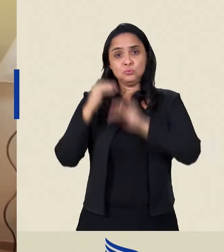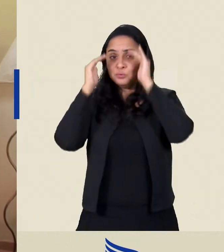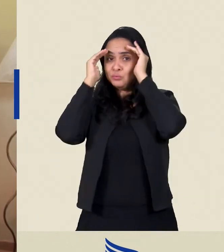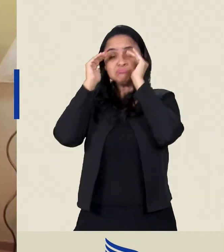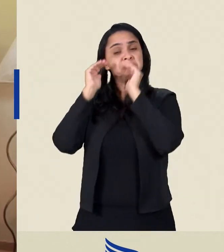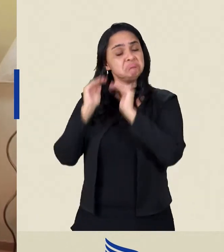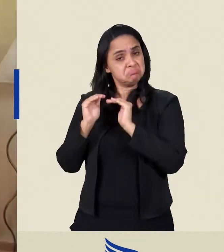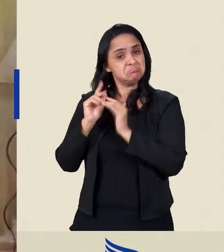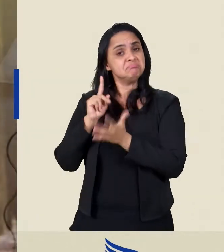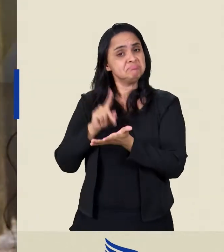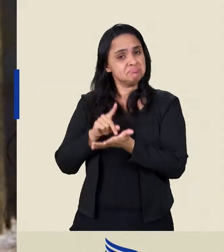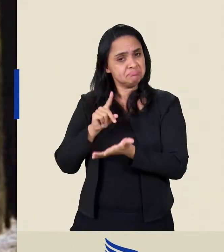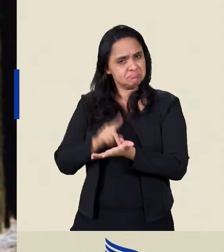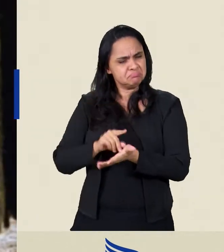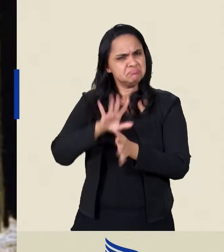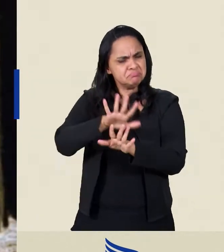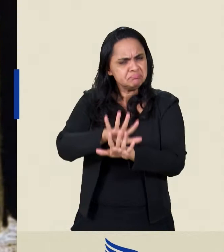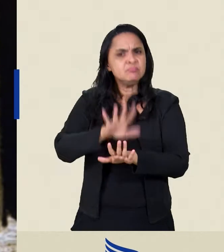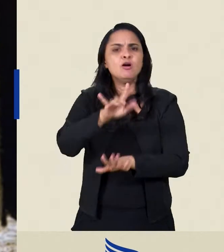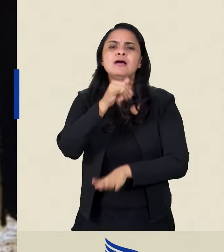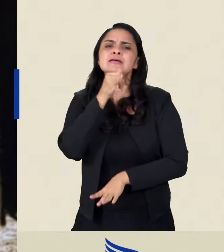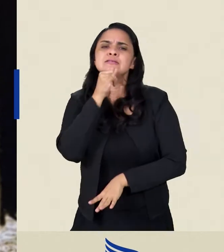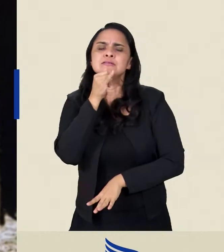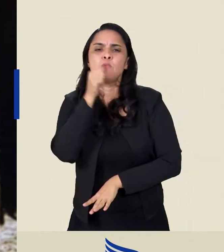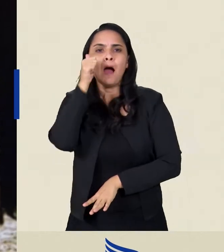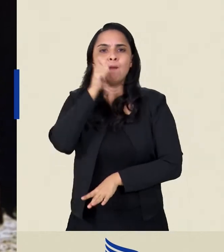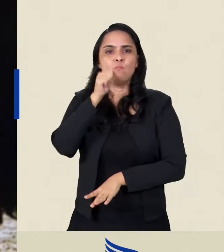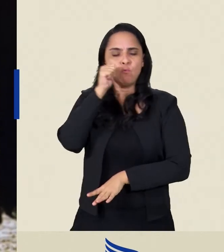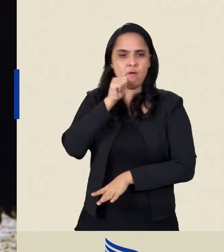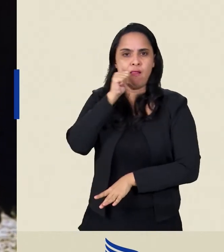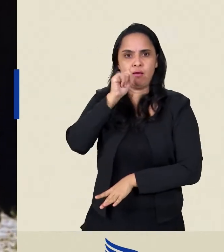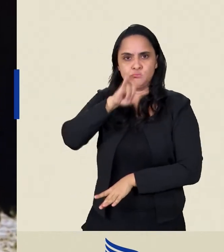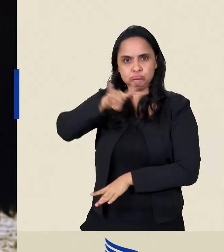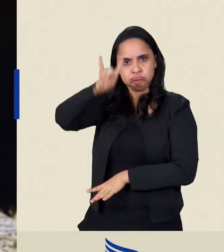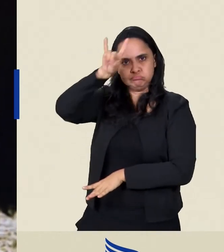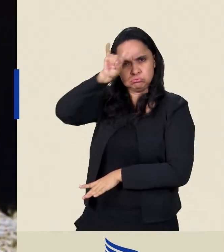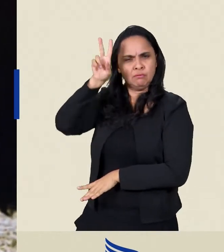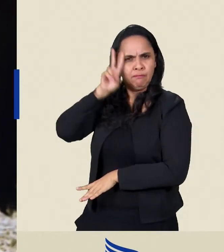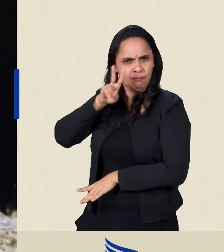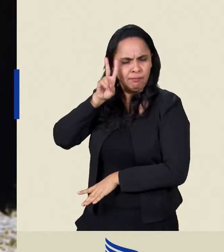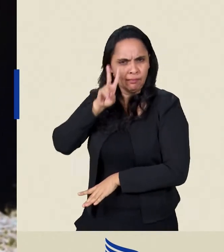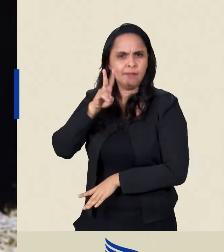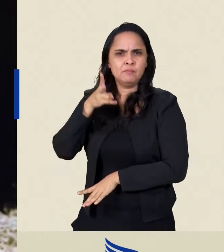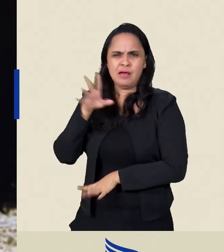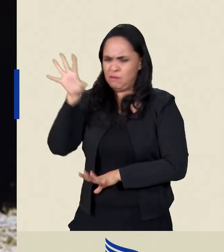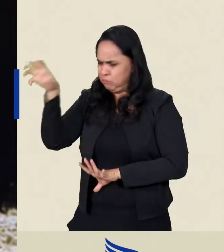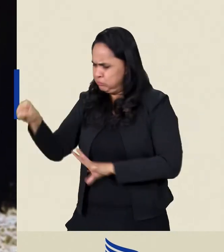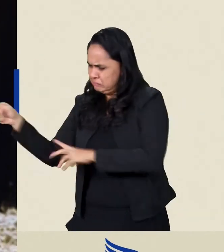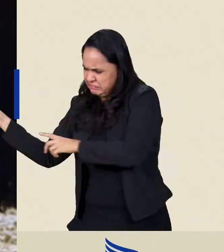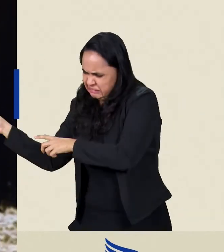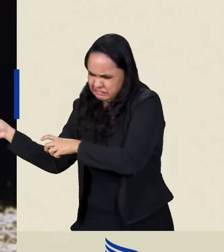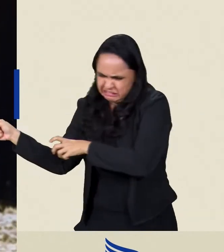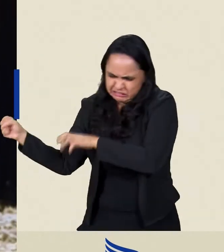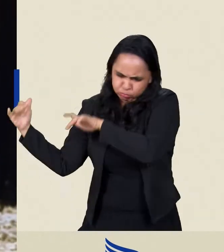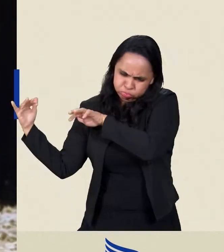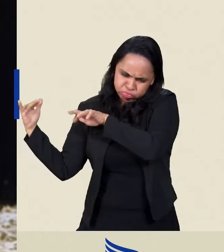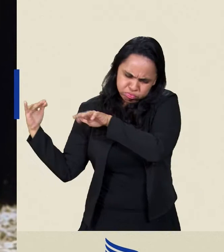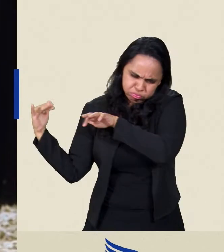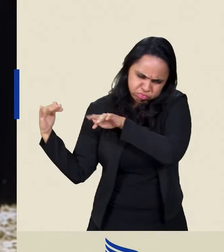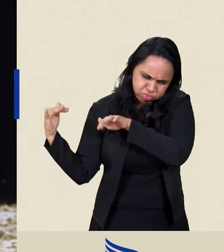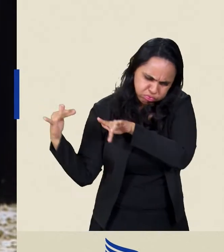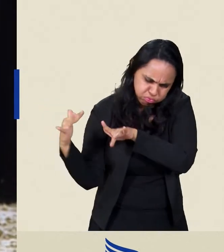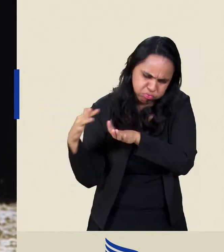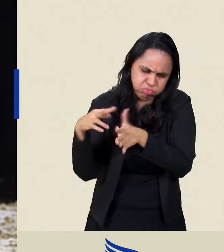temos aquele caso da mulher que foi apanhada em pecado e levada a Jesus para ser apedrejada. Depois que